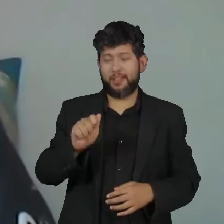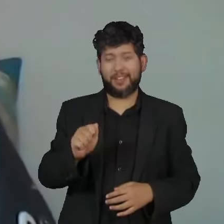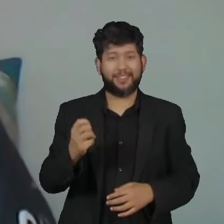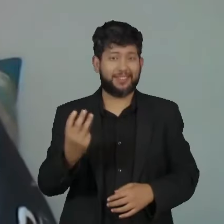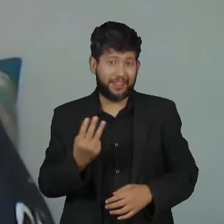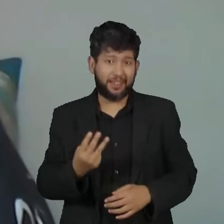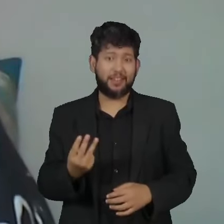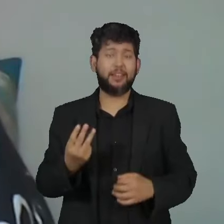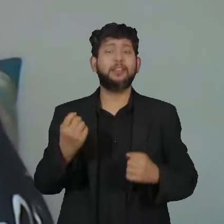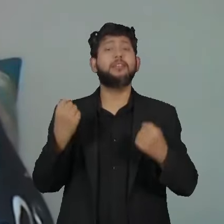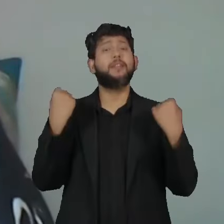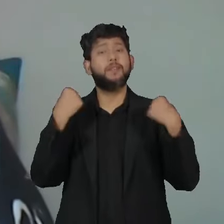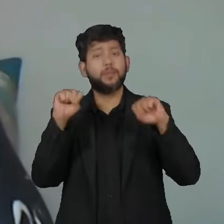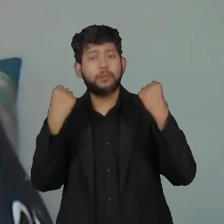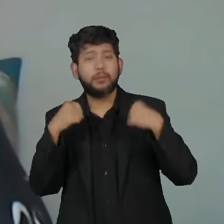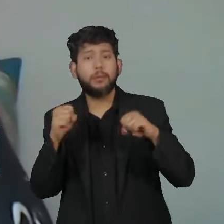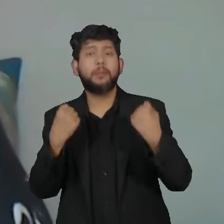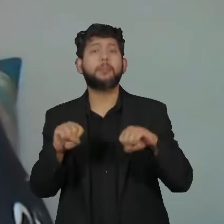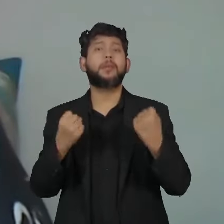fisioterapia,